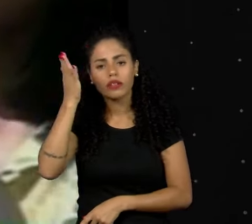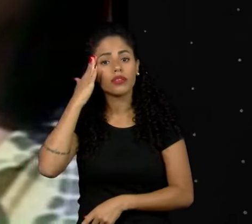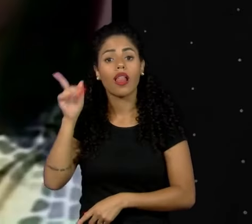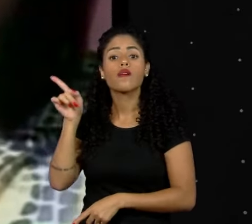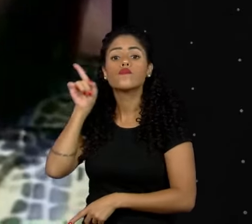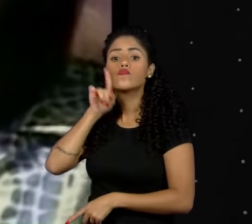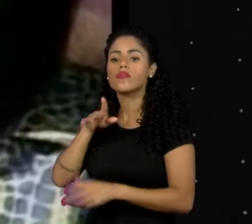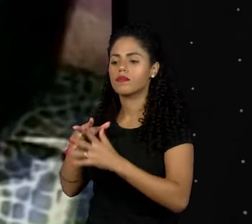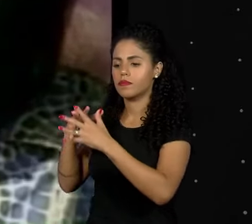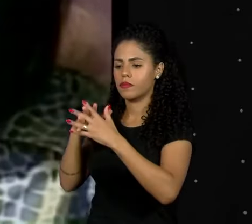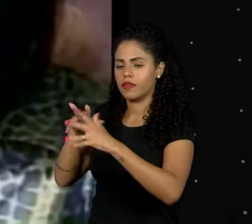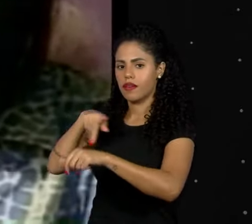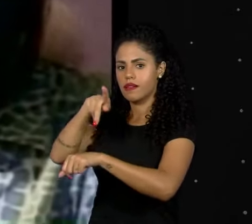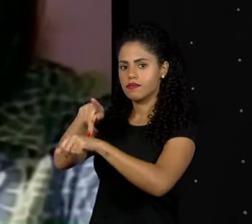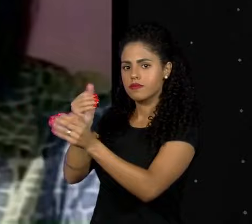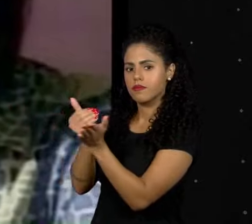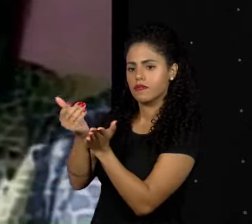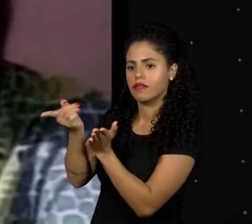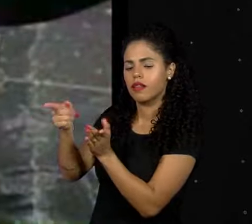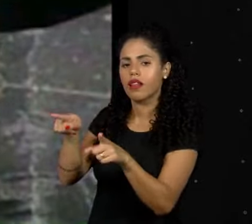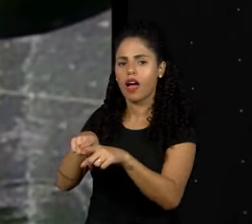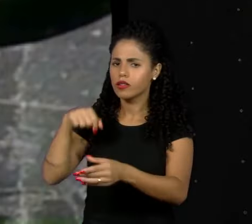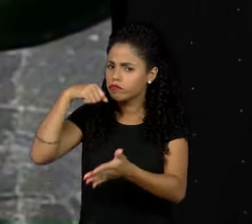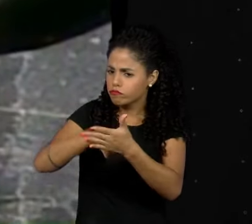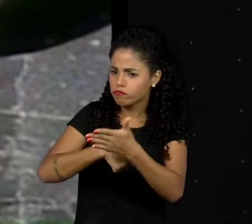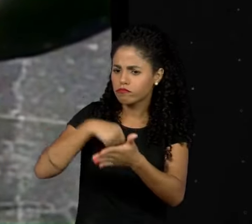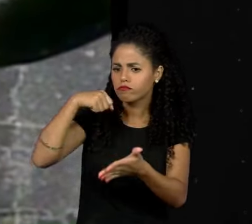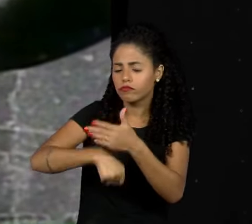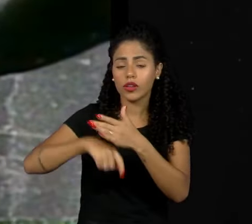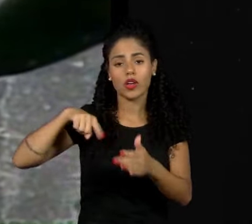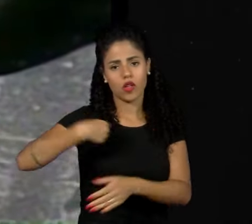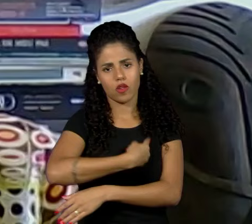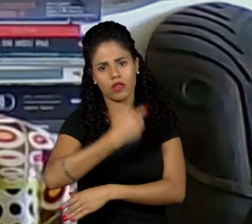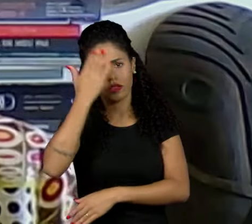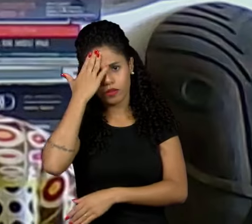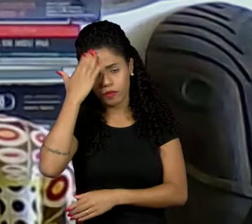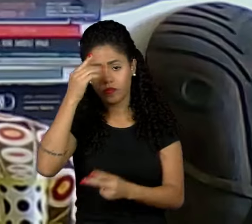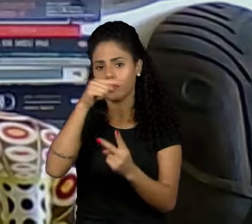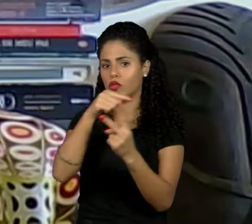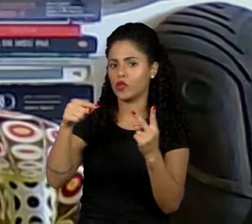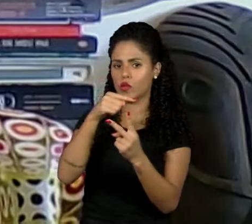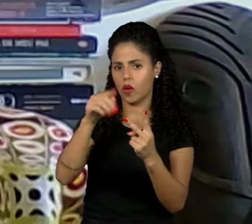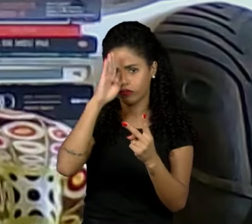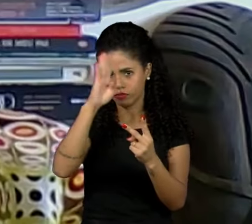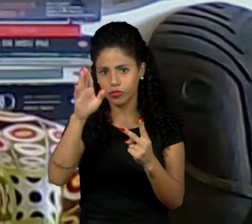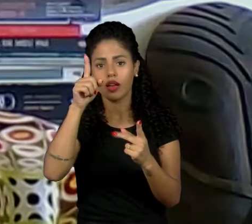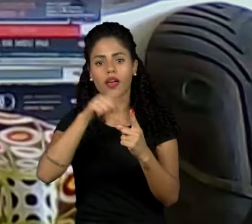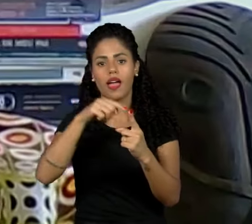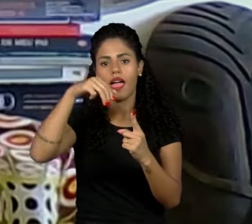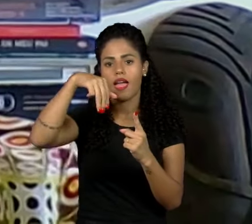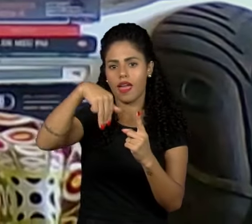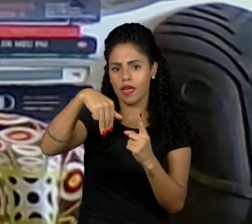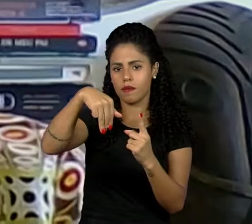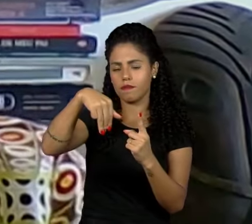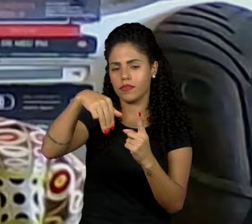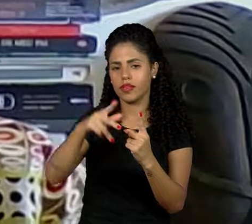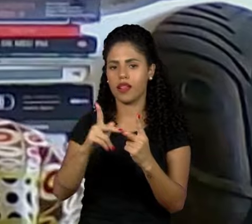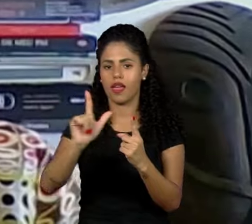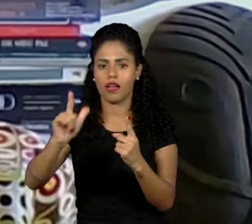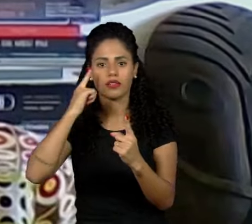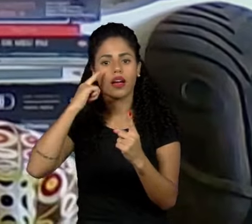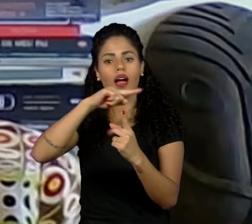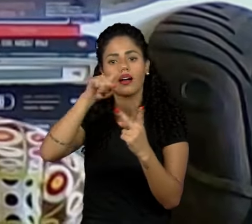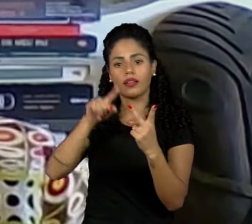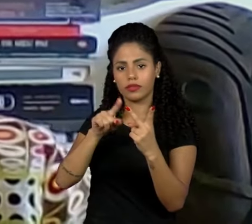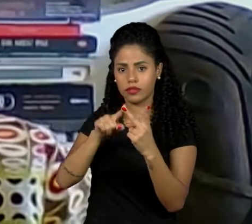Estados Unidos está vivenciando. Nesta luta, nós teremos dois grandes ícones. Nós teremos Martin Luther King e